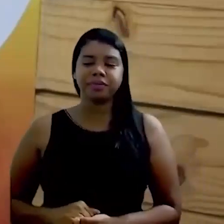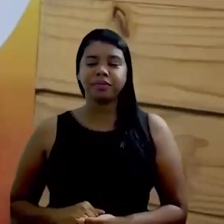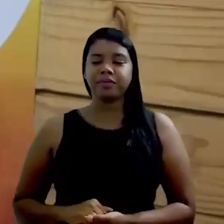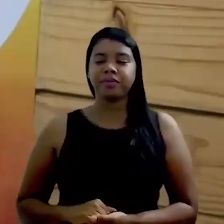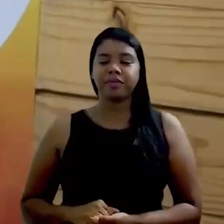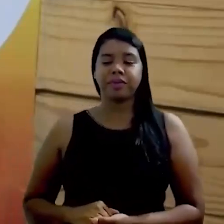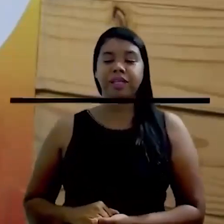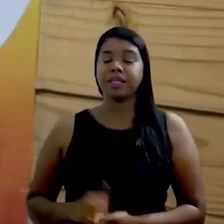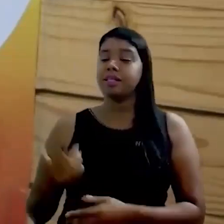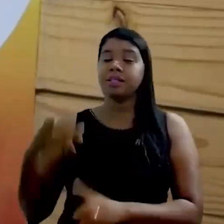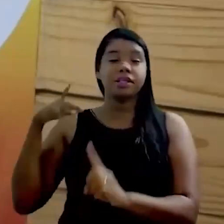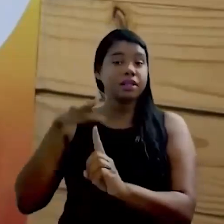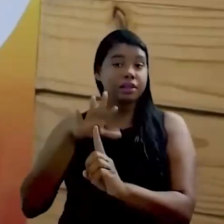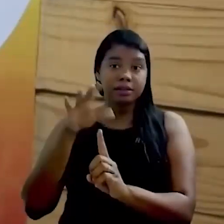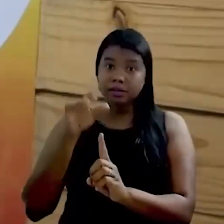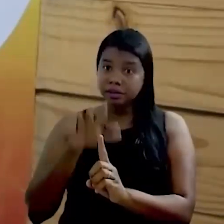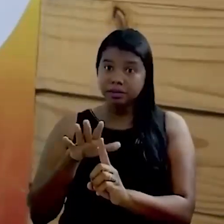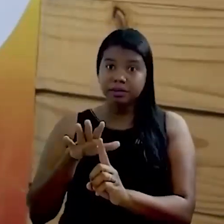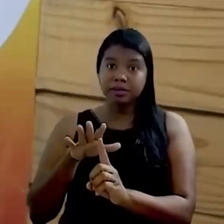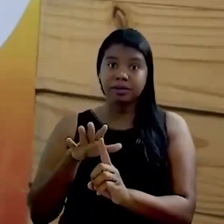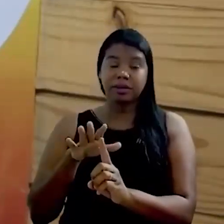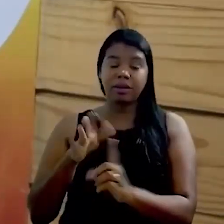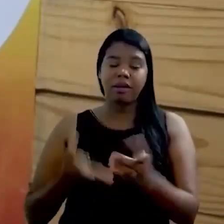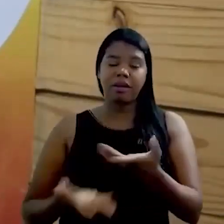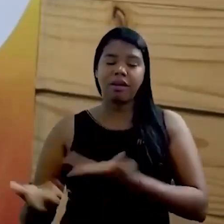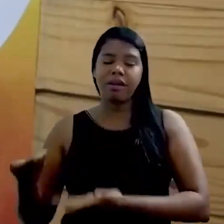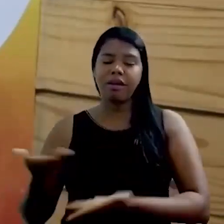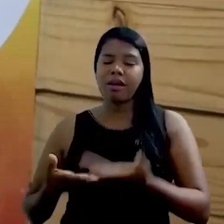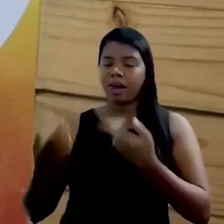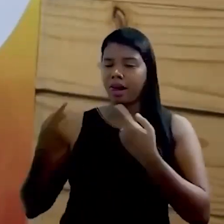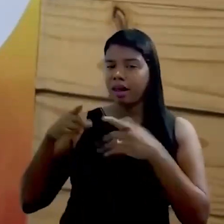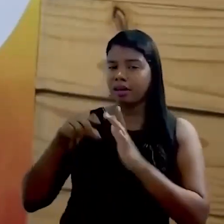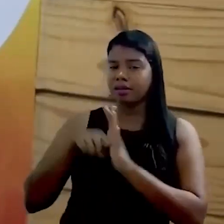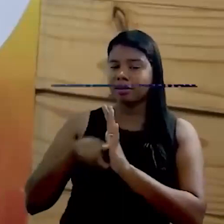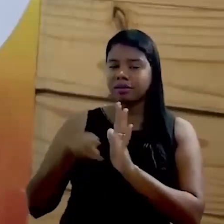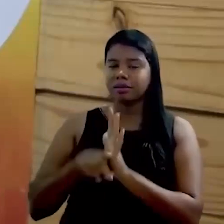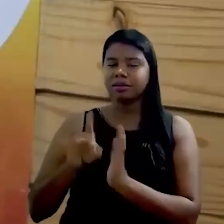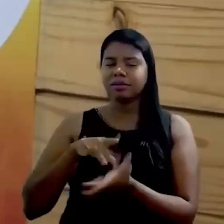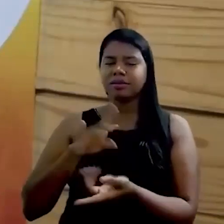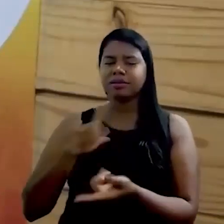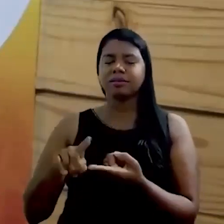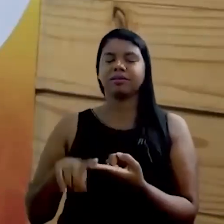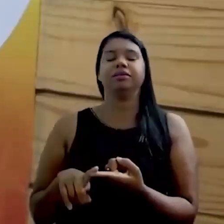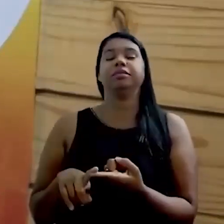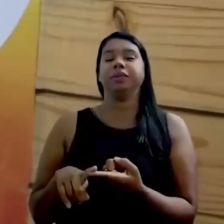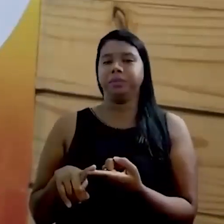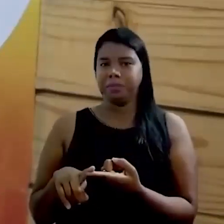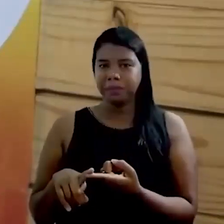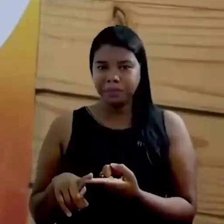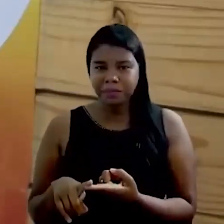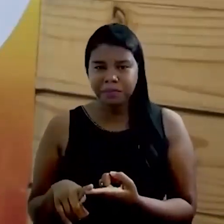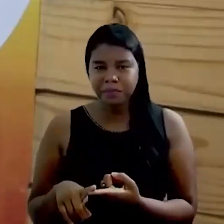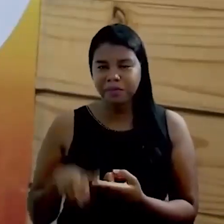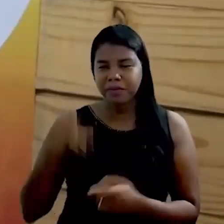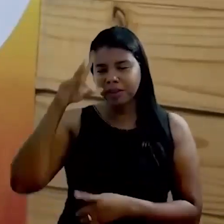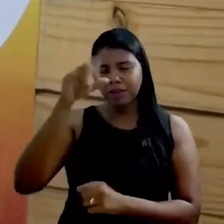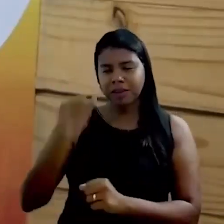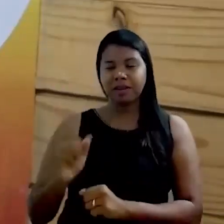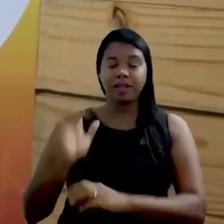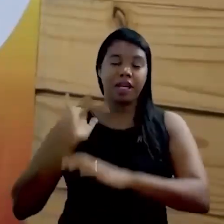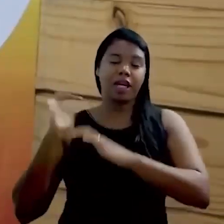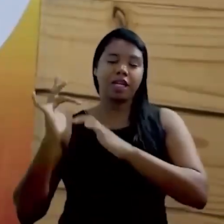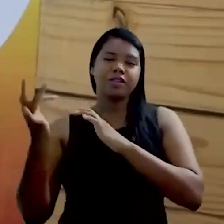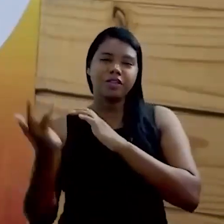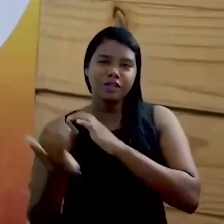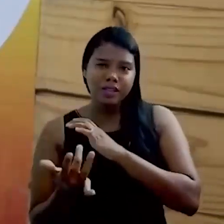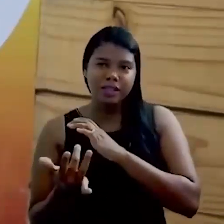se influenciam, eles são influenciadores. Eles questionam, né? Eles pedem muito fortemente nas redes sociais,